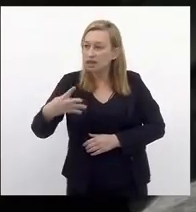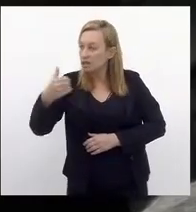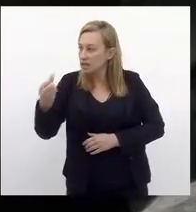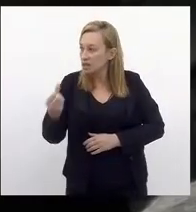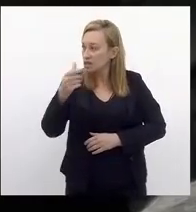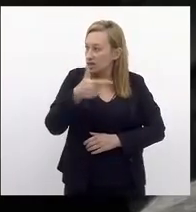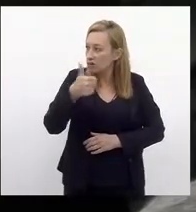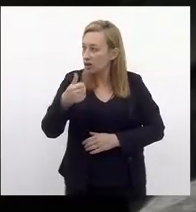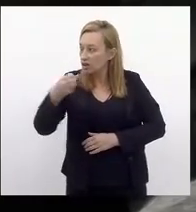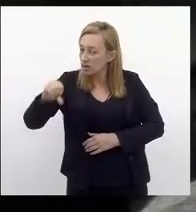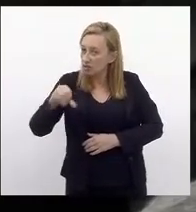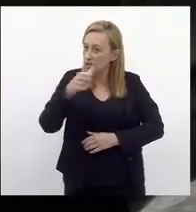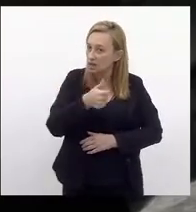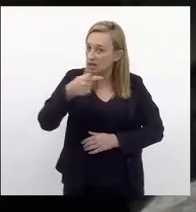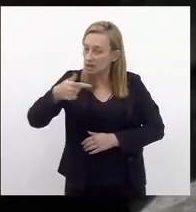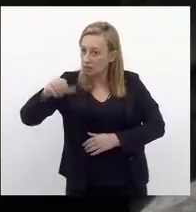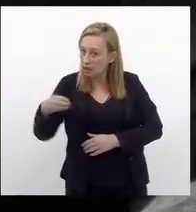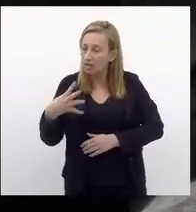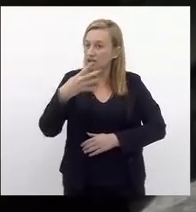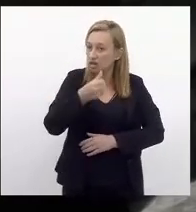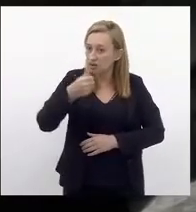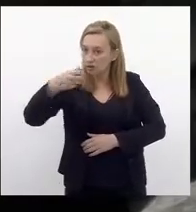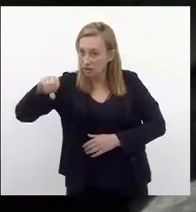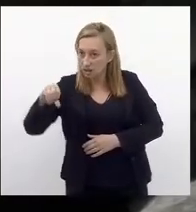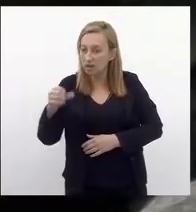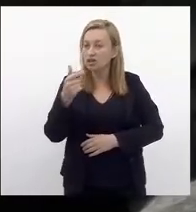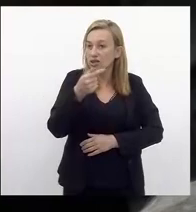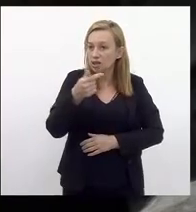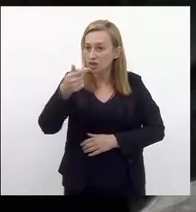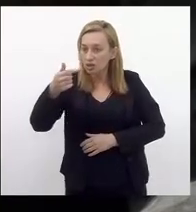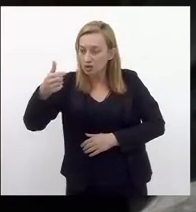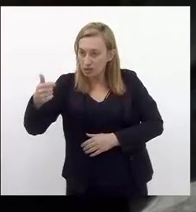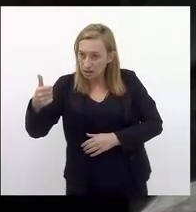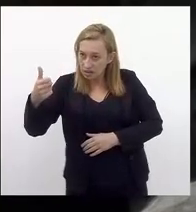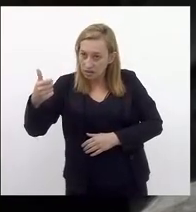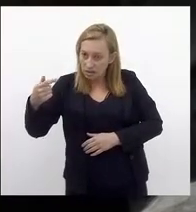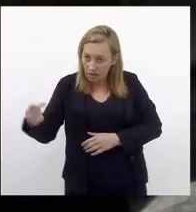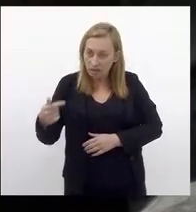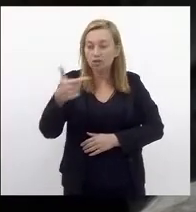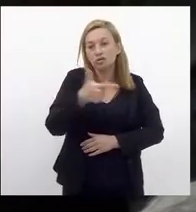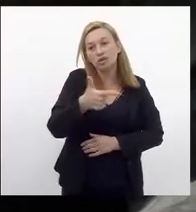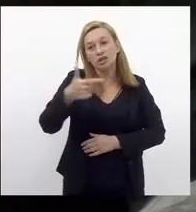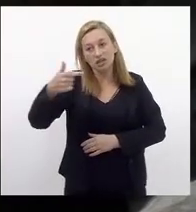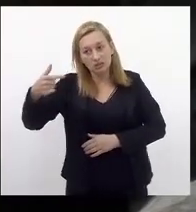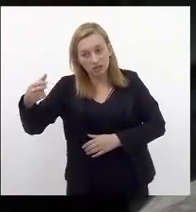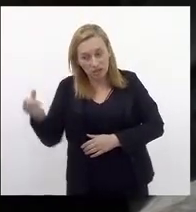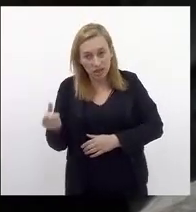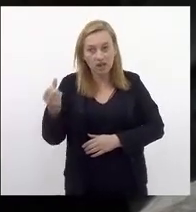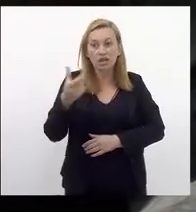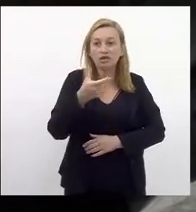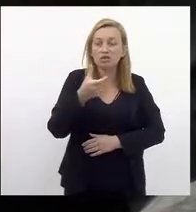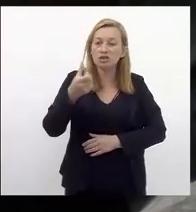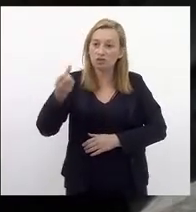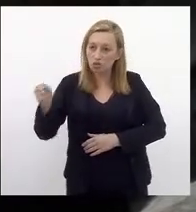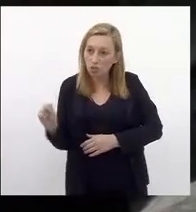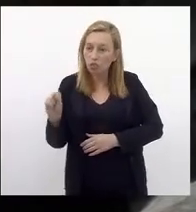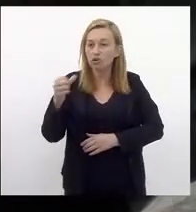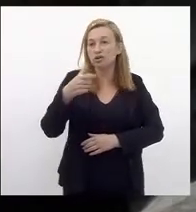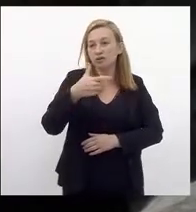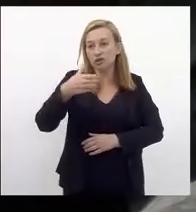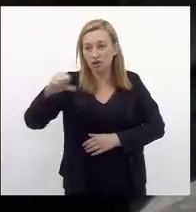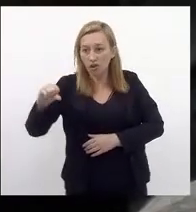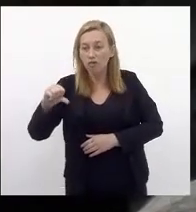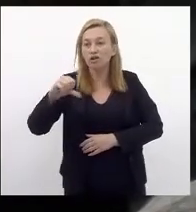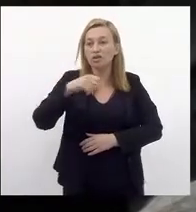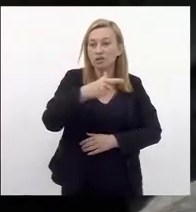146/149 174 192 207/210 226 228/229